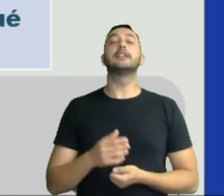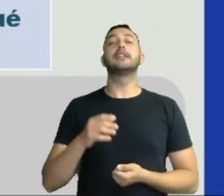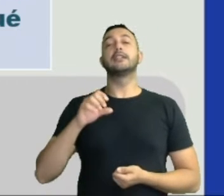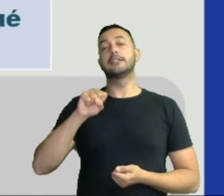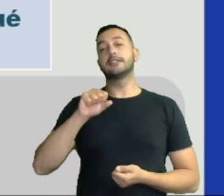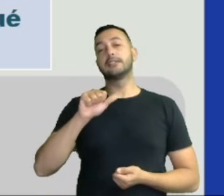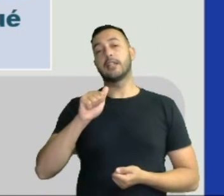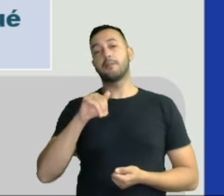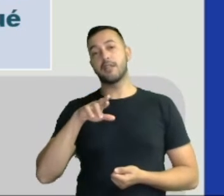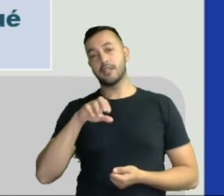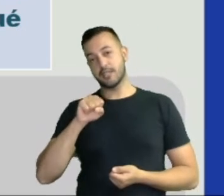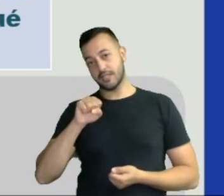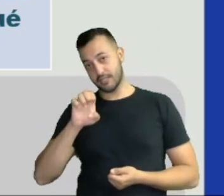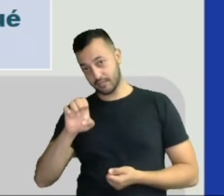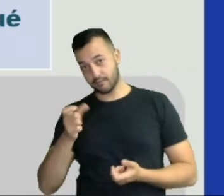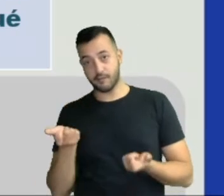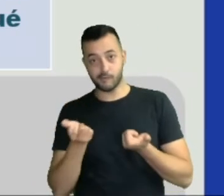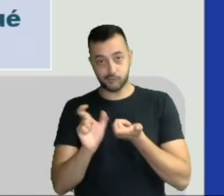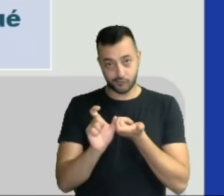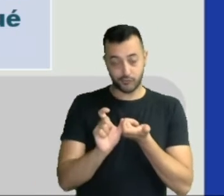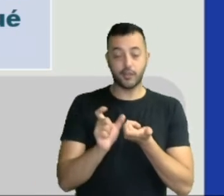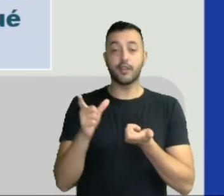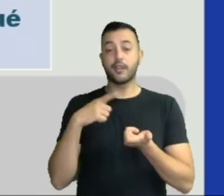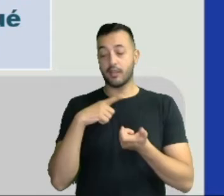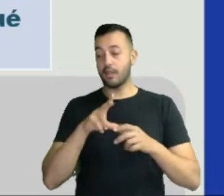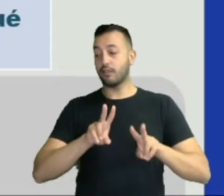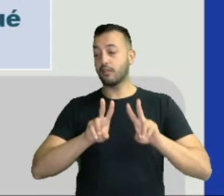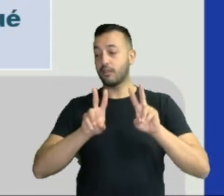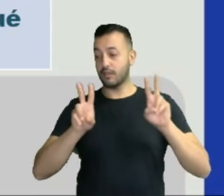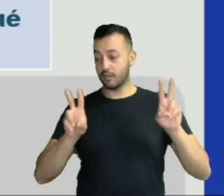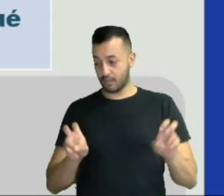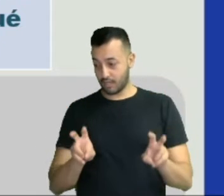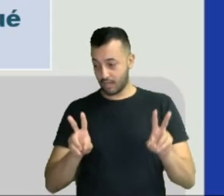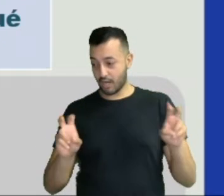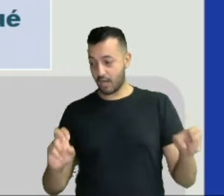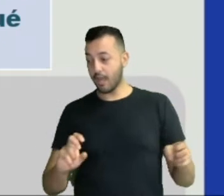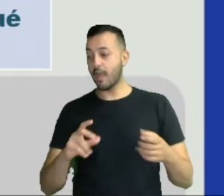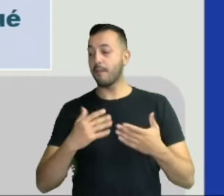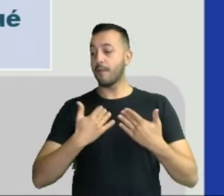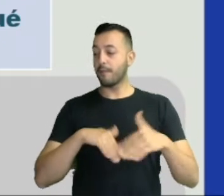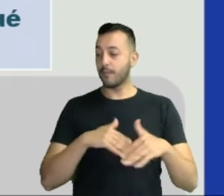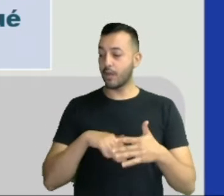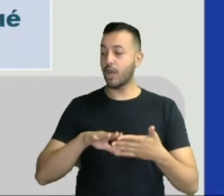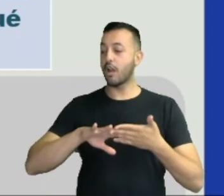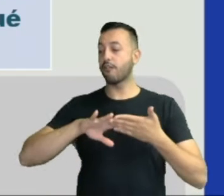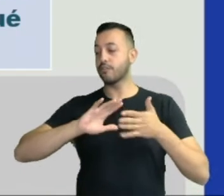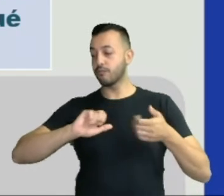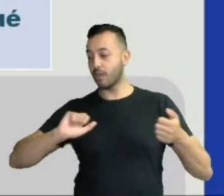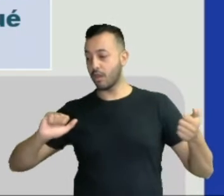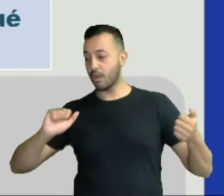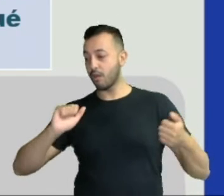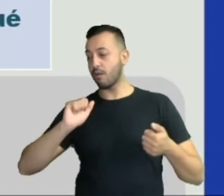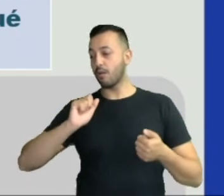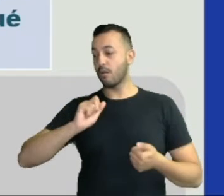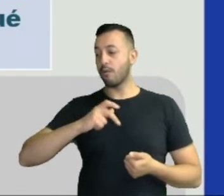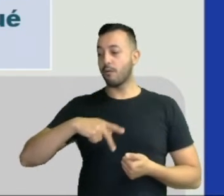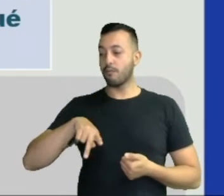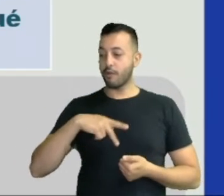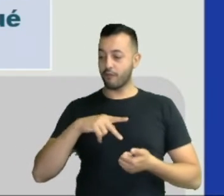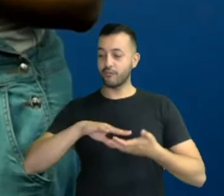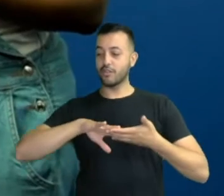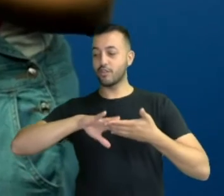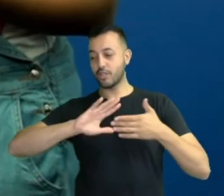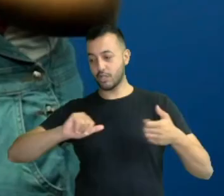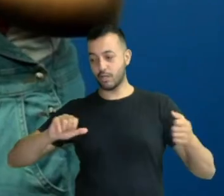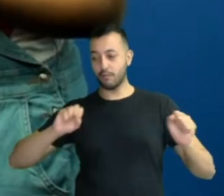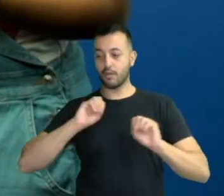saber-se. Sé los temas que la profe de espanhol está ensinando. Quando a gente usa ele na